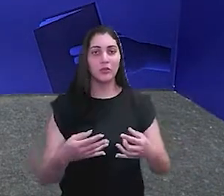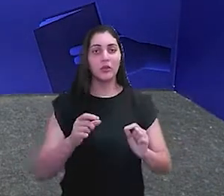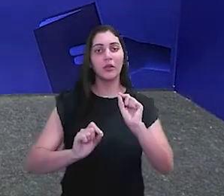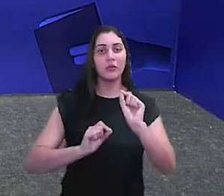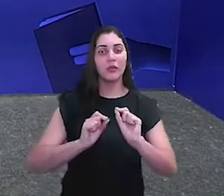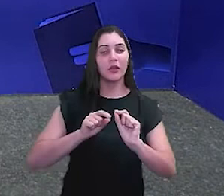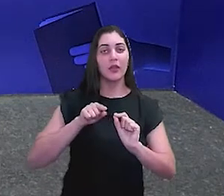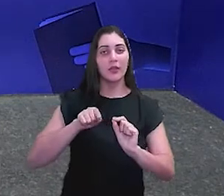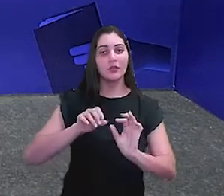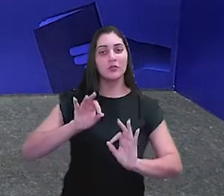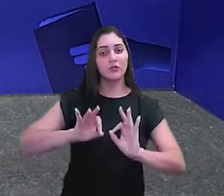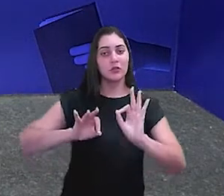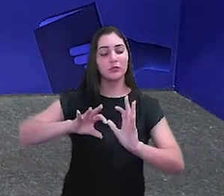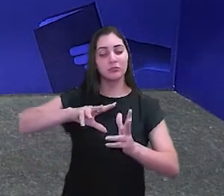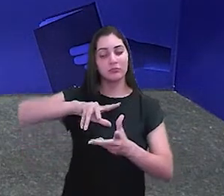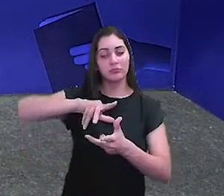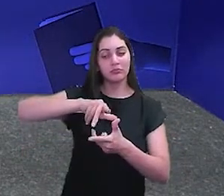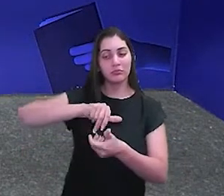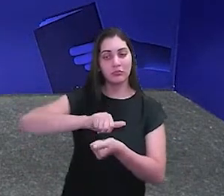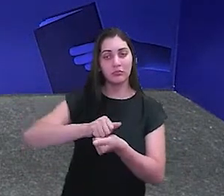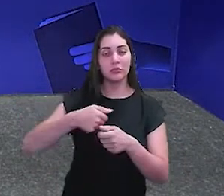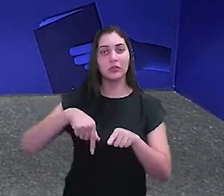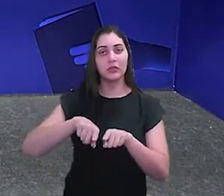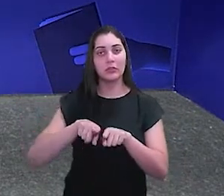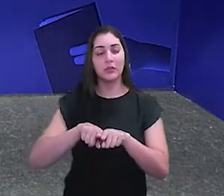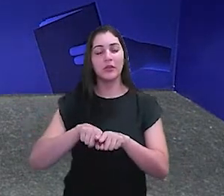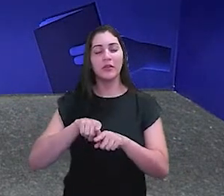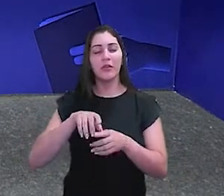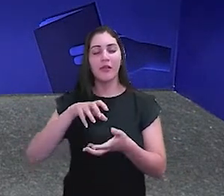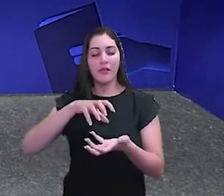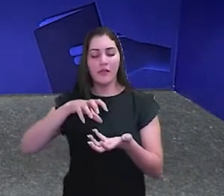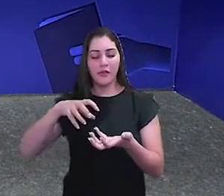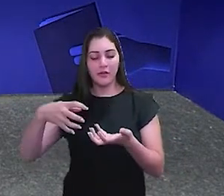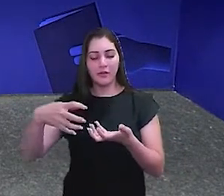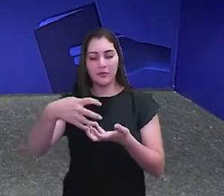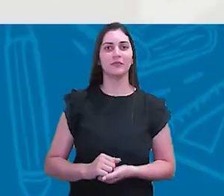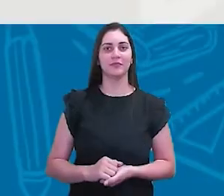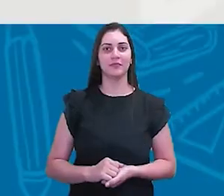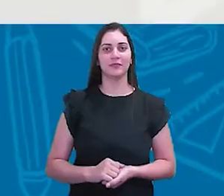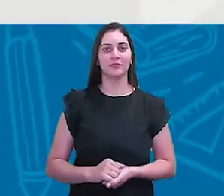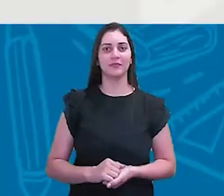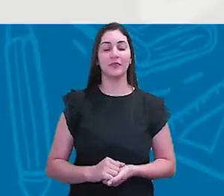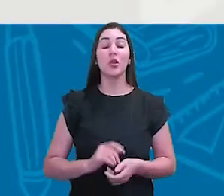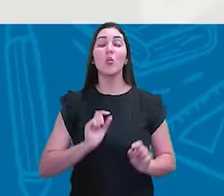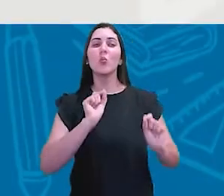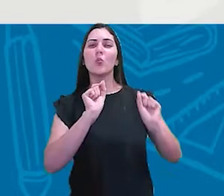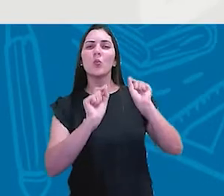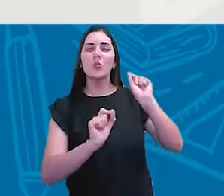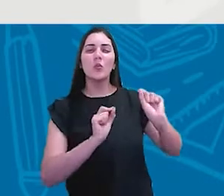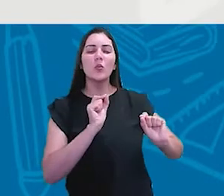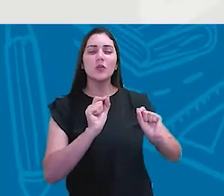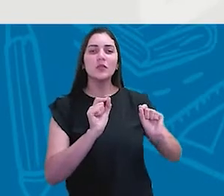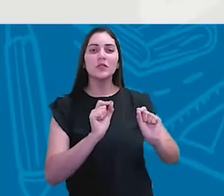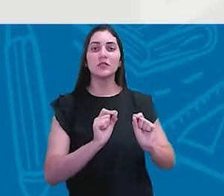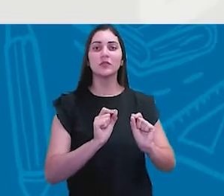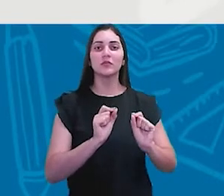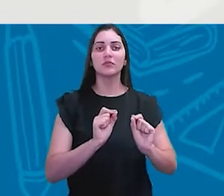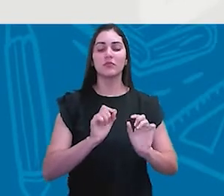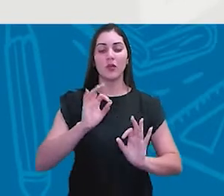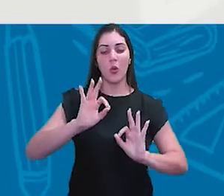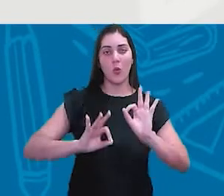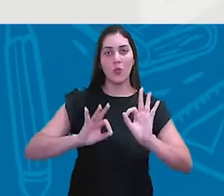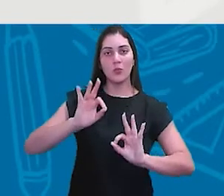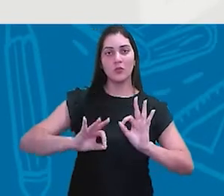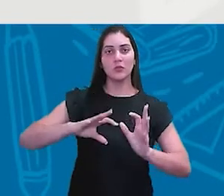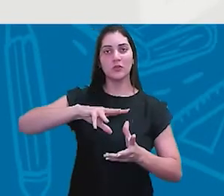esses organismos internacionais e regionais, tá certo? Então, o que são? Organizações